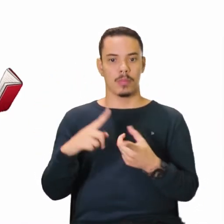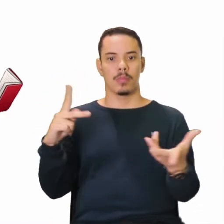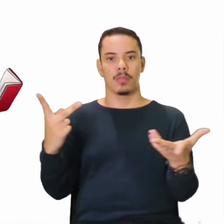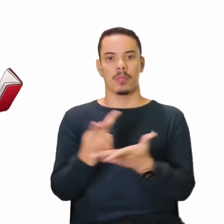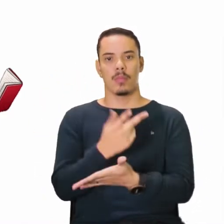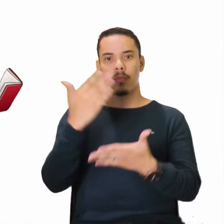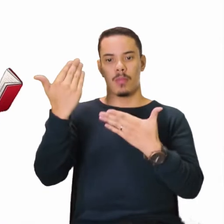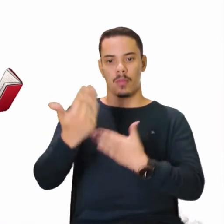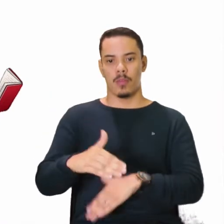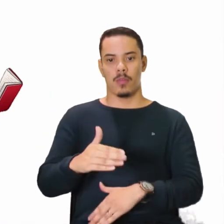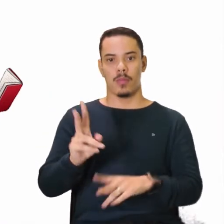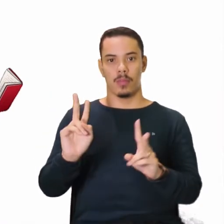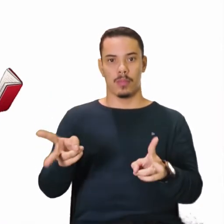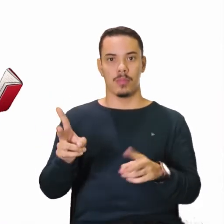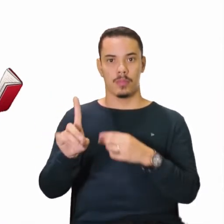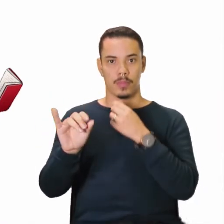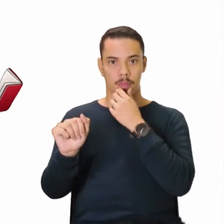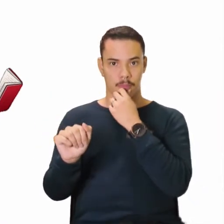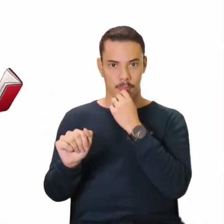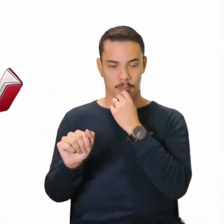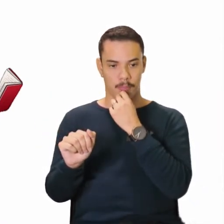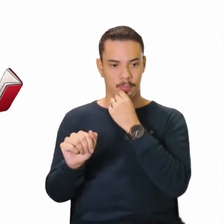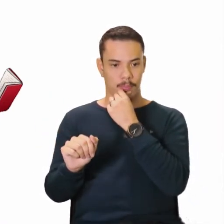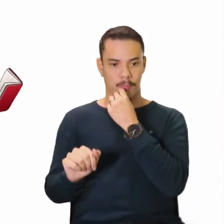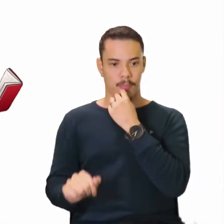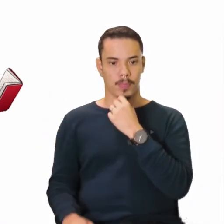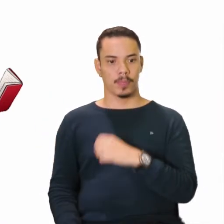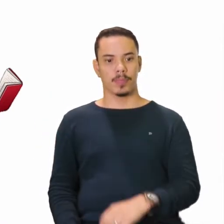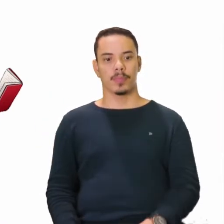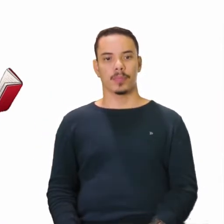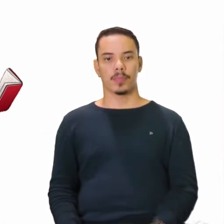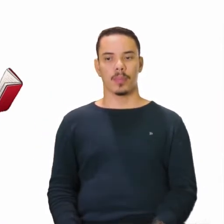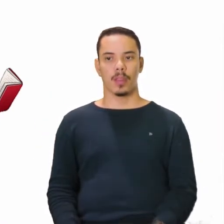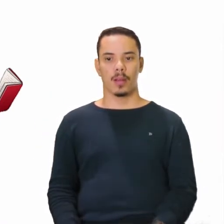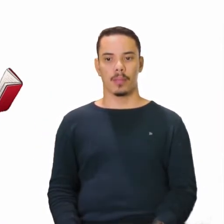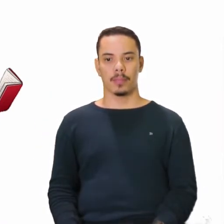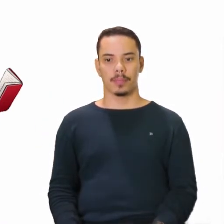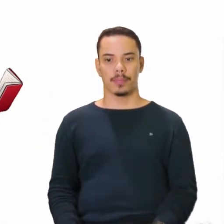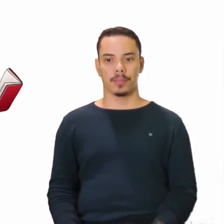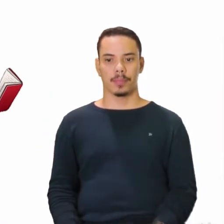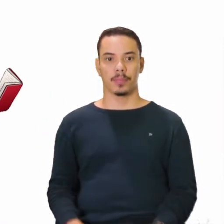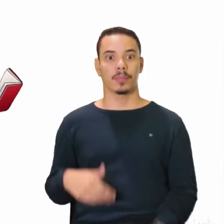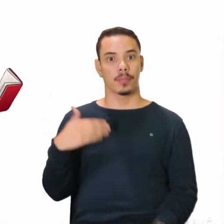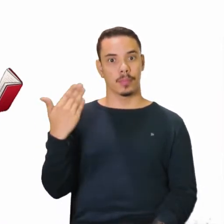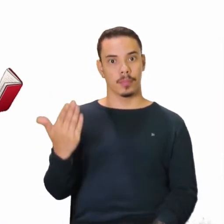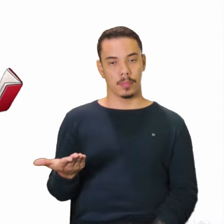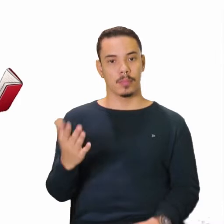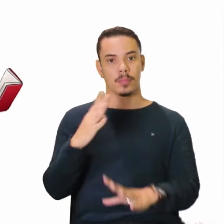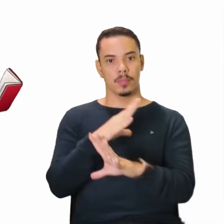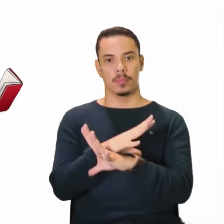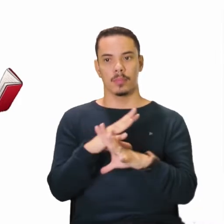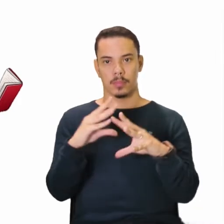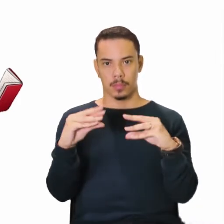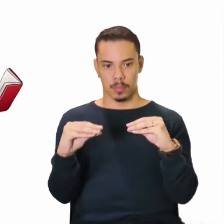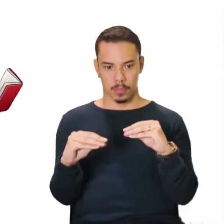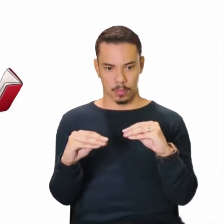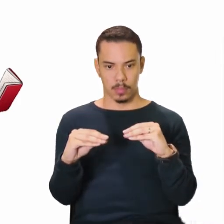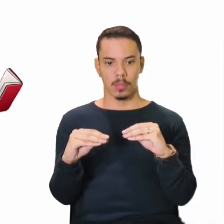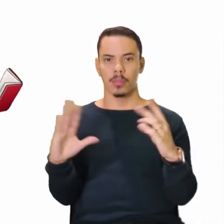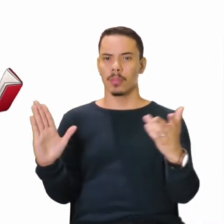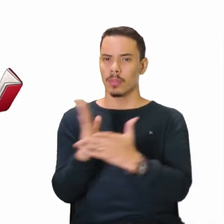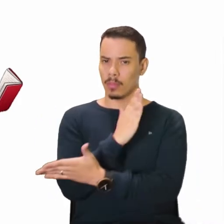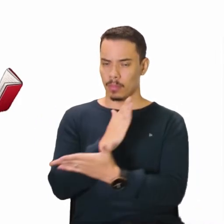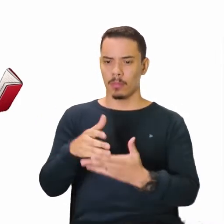haverá prova no mesmo dia. Ok. Então, assim, a conjunção, em